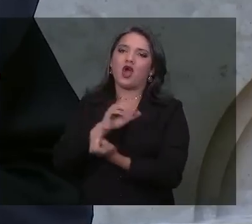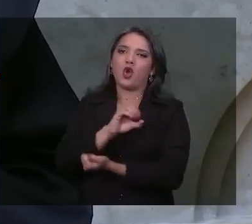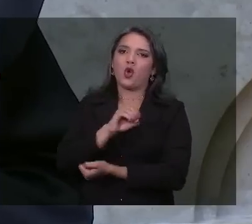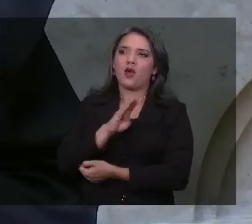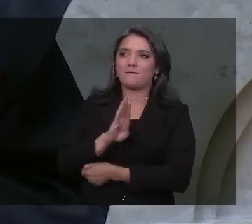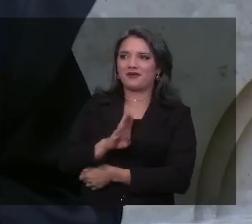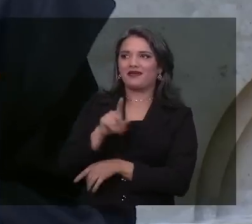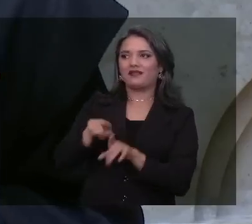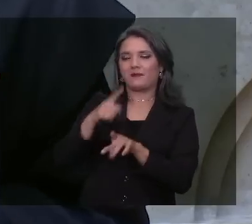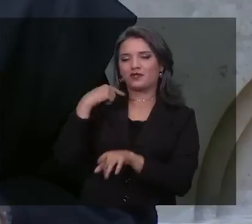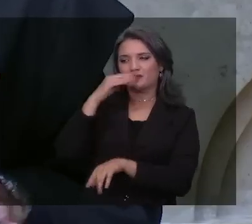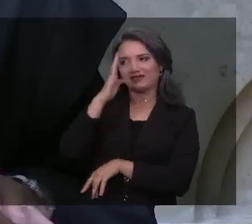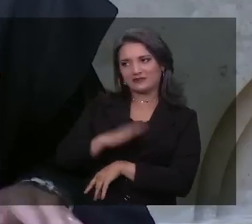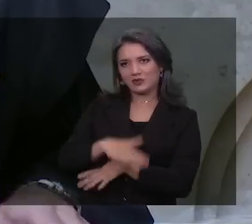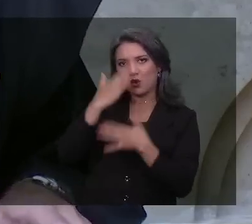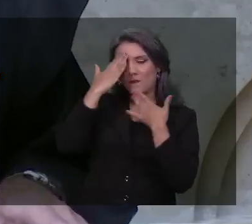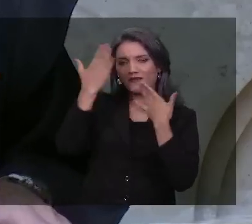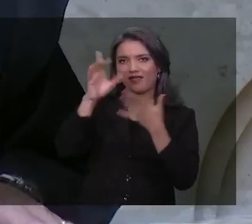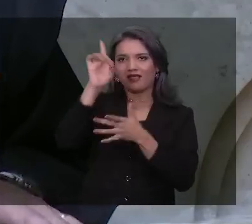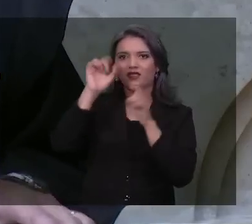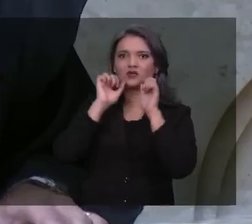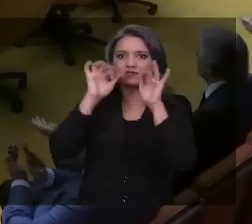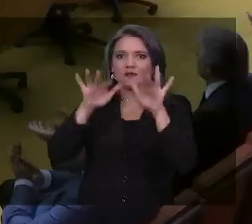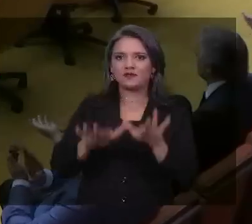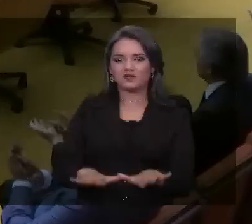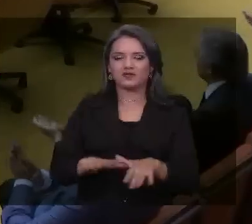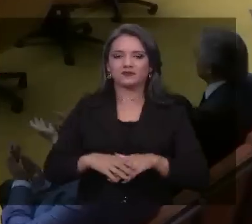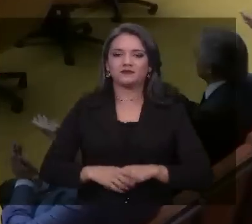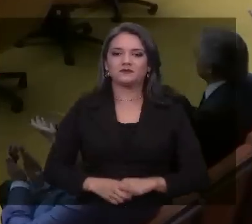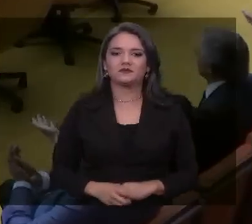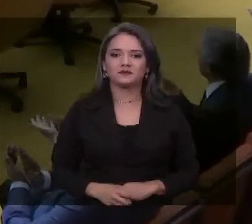brasileira. Muito obrigado. Que Deus abençoe essa gestão.